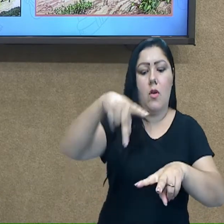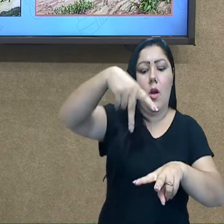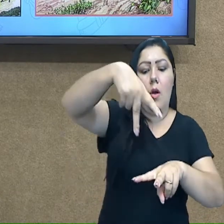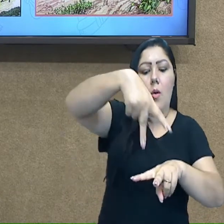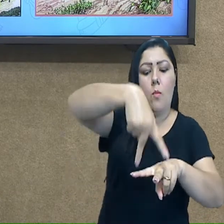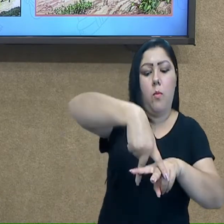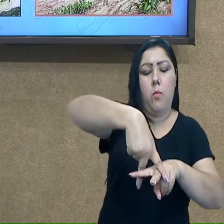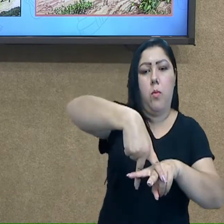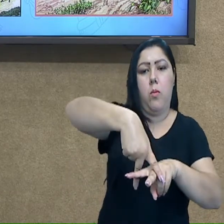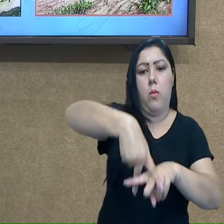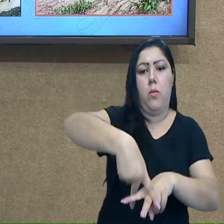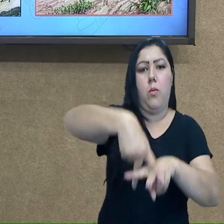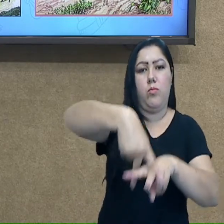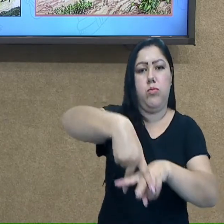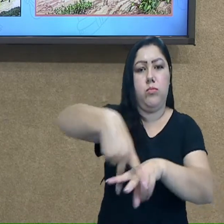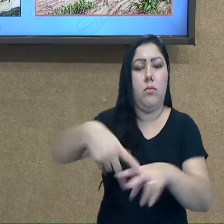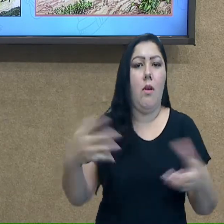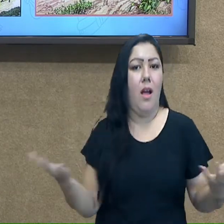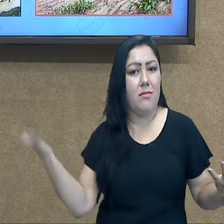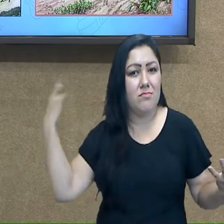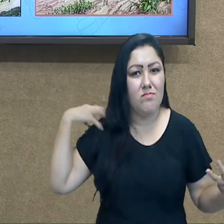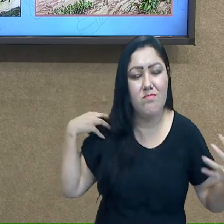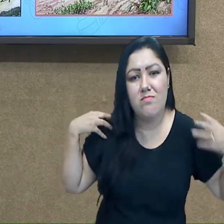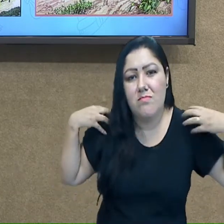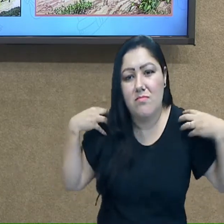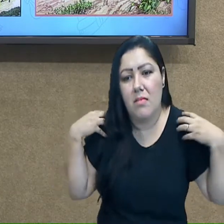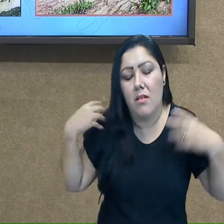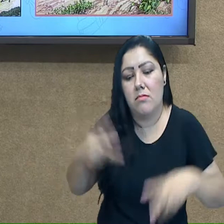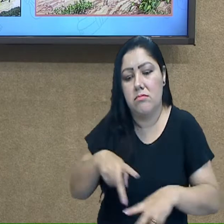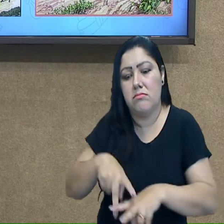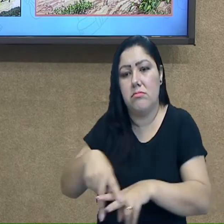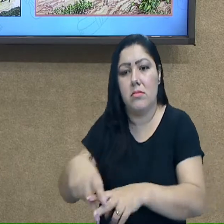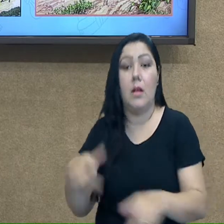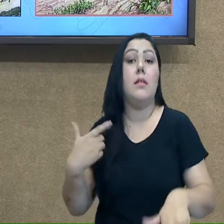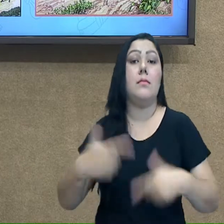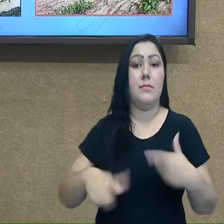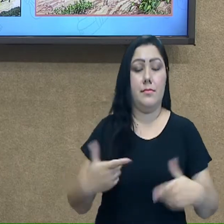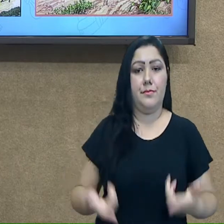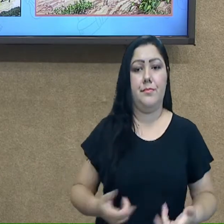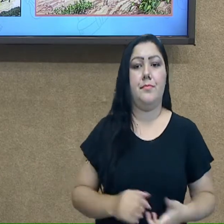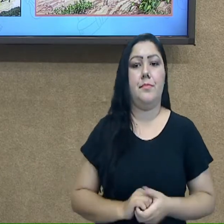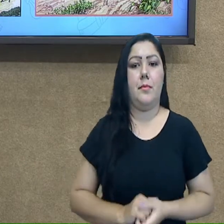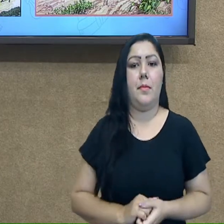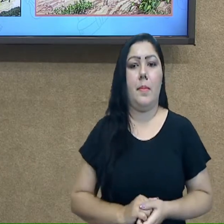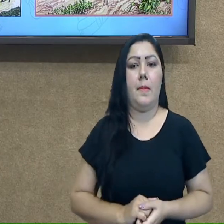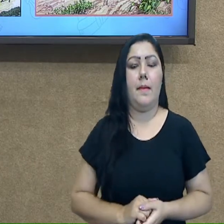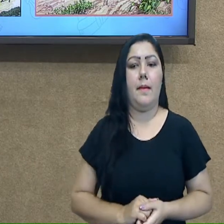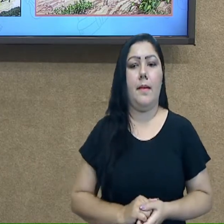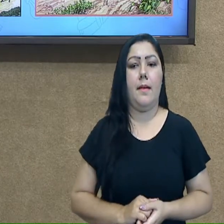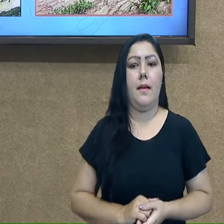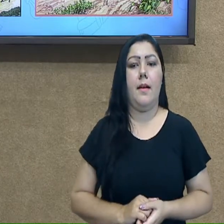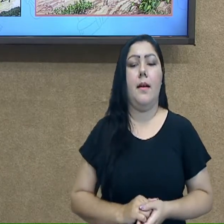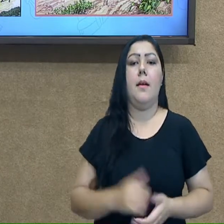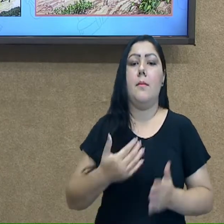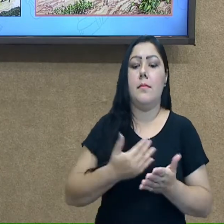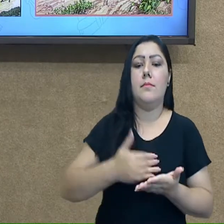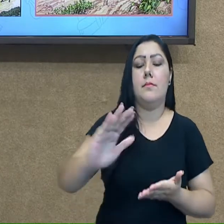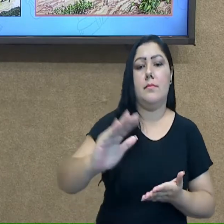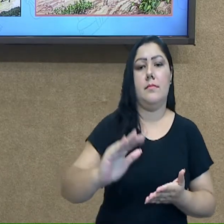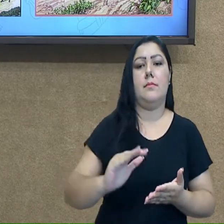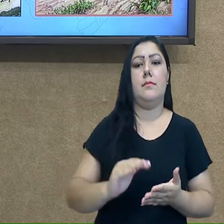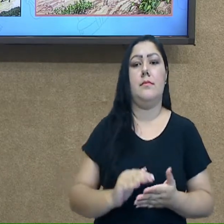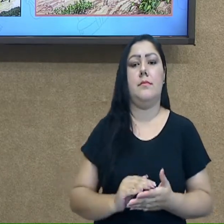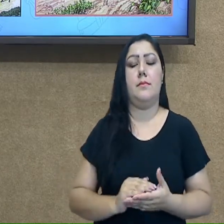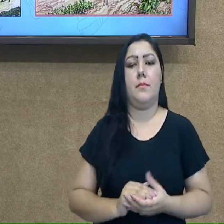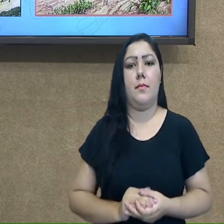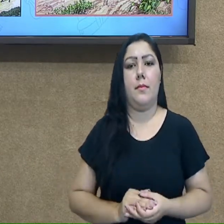Mas, a partir do século XVII, o crescimento tanto de uma quanto da outra atividade, a criação do